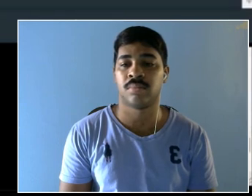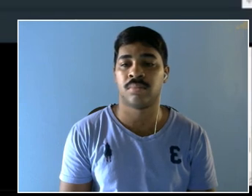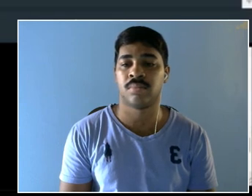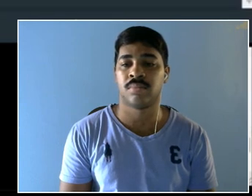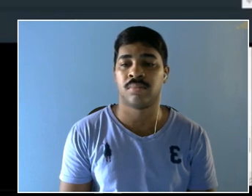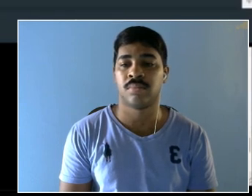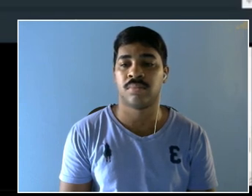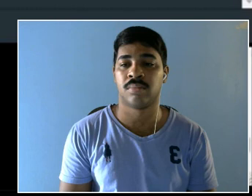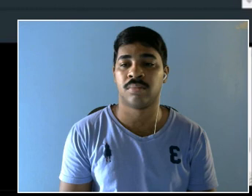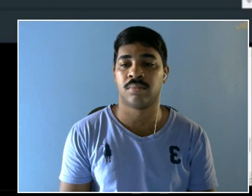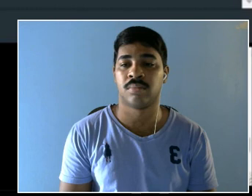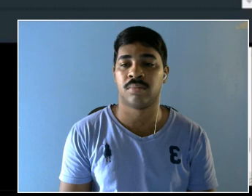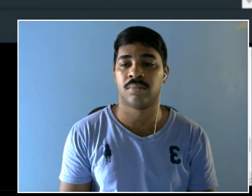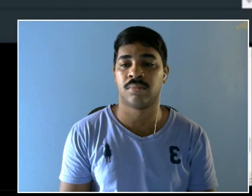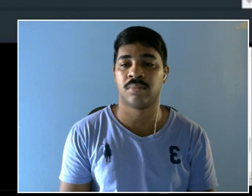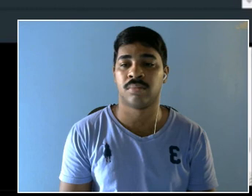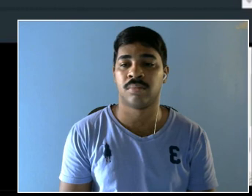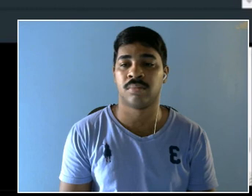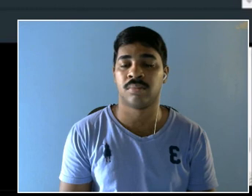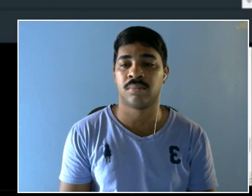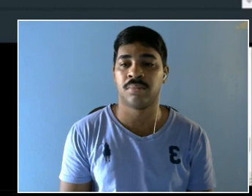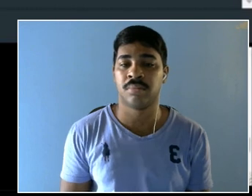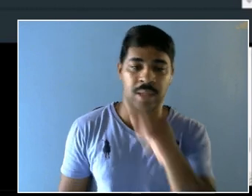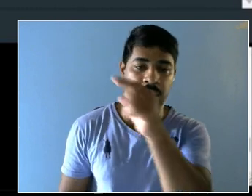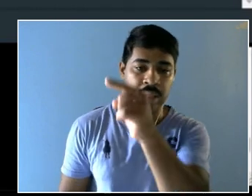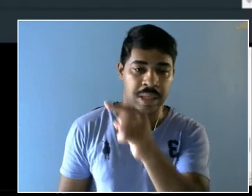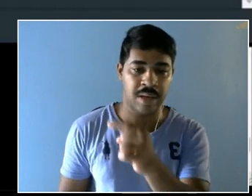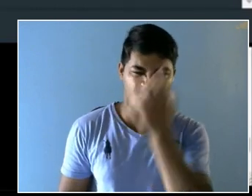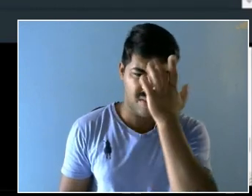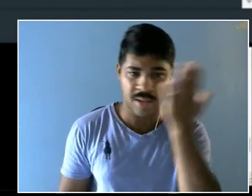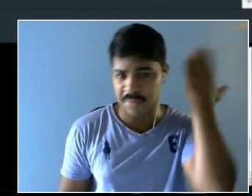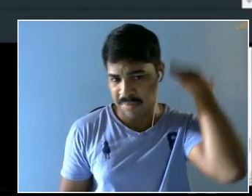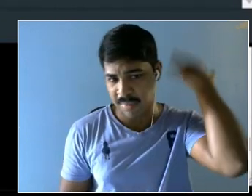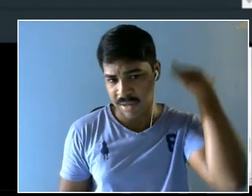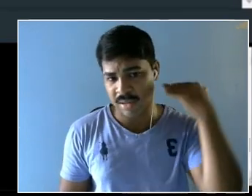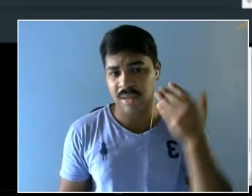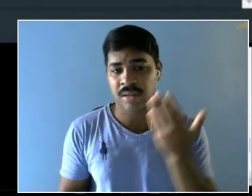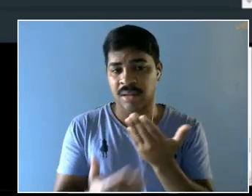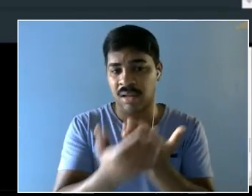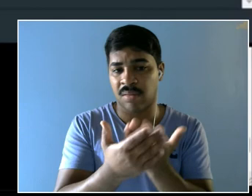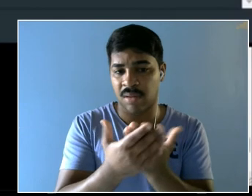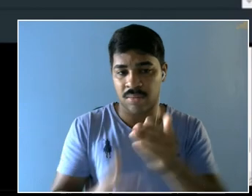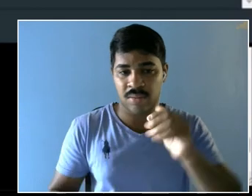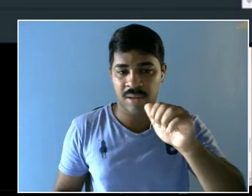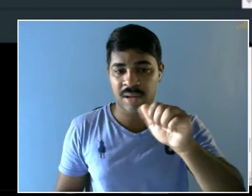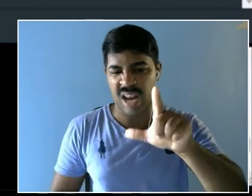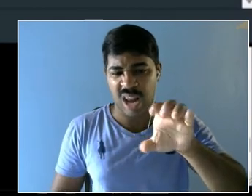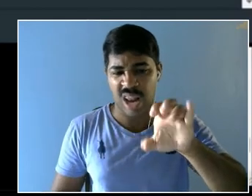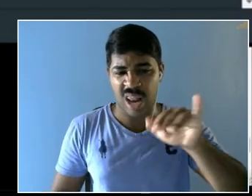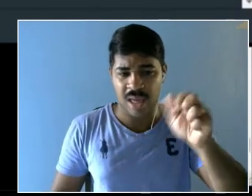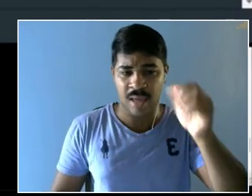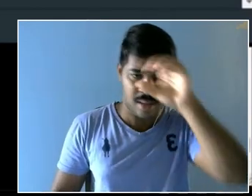senha. Isso daqui vocês viram lá nas aulas do leia, né, gente? Isso aqui é tranquilo. Criamos a variável, escrevemos na tela, pedimos o valor. Muito